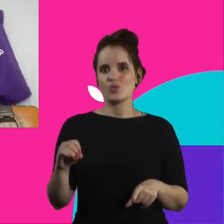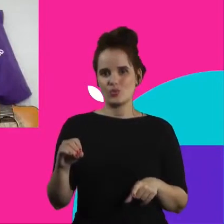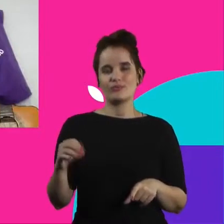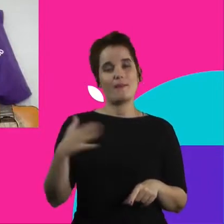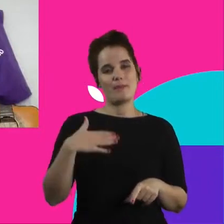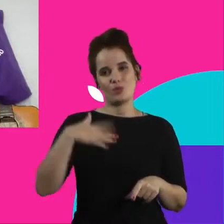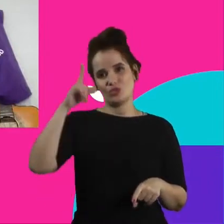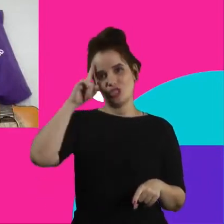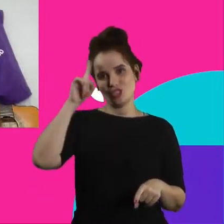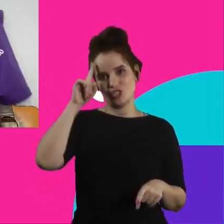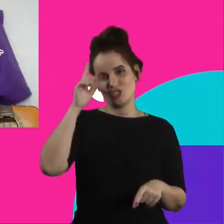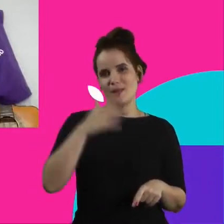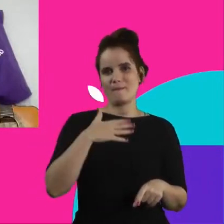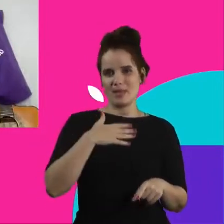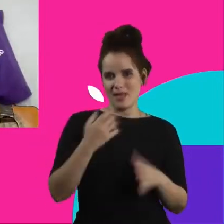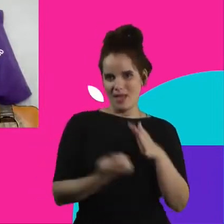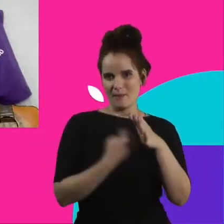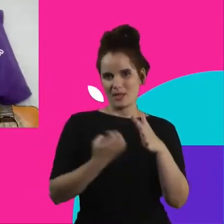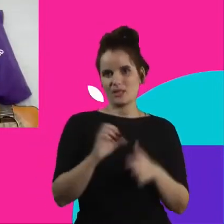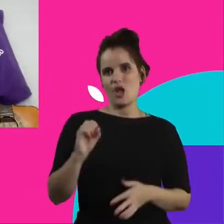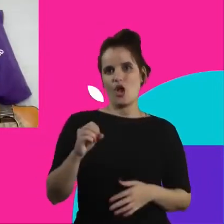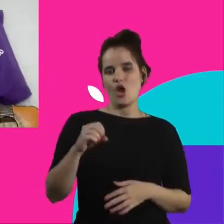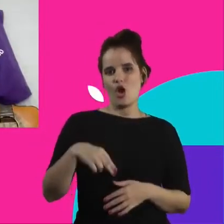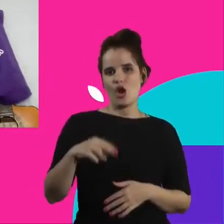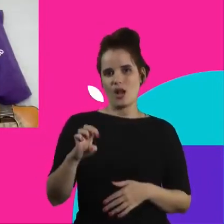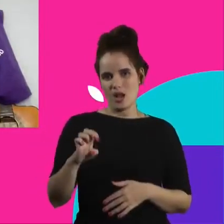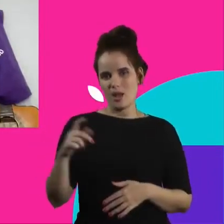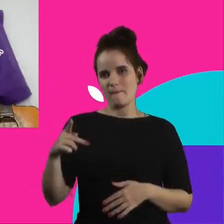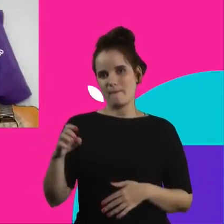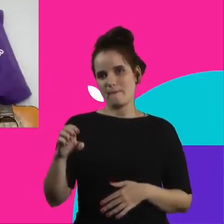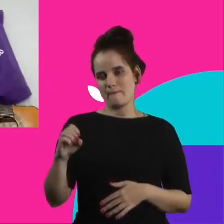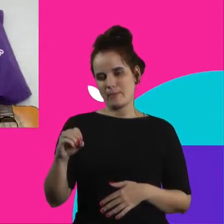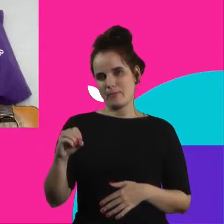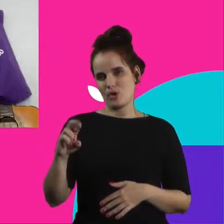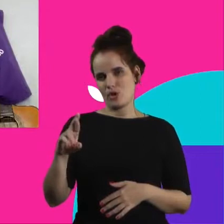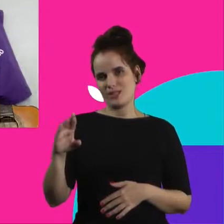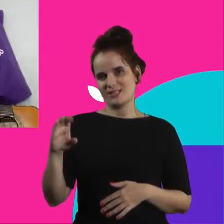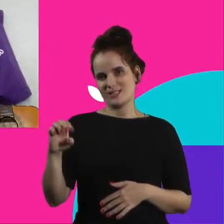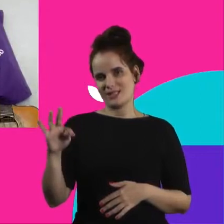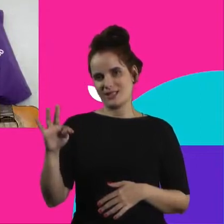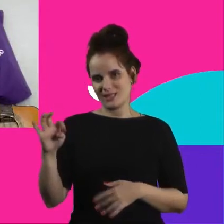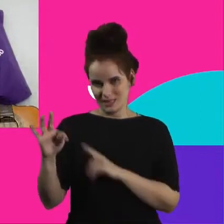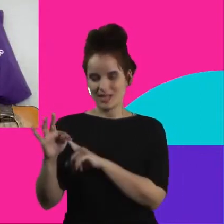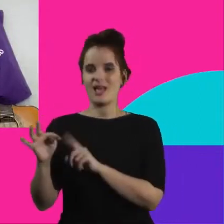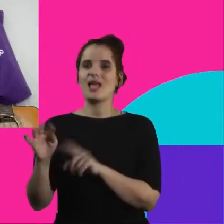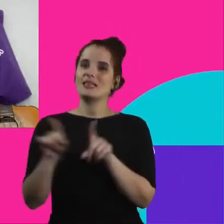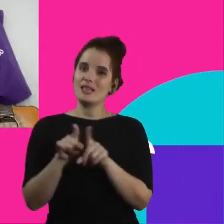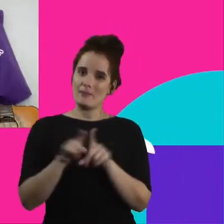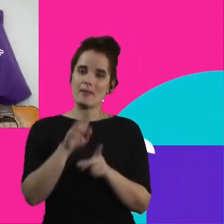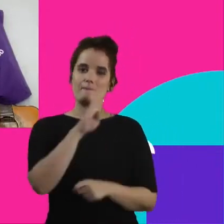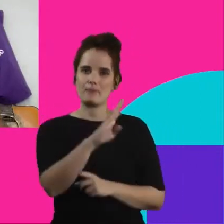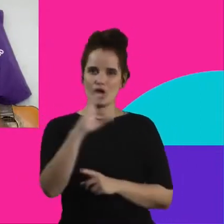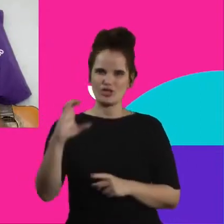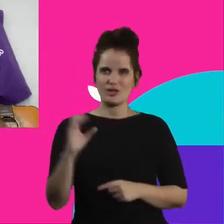dia a dia na 1%, mas eu também sei que faz muito parte do dia a dia da Lili, que se chama blockchain, né, e que muitas vezes é